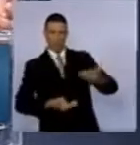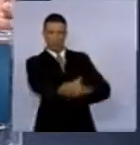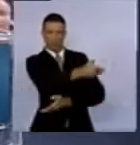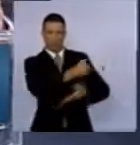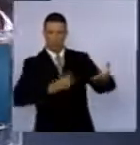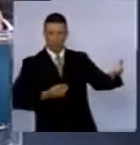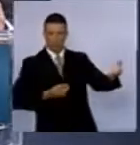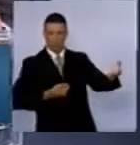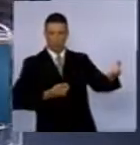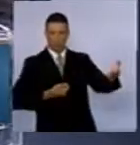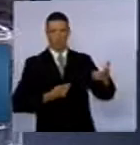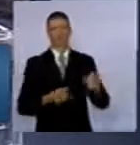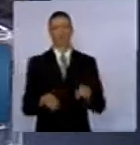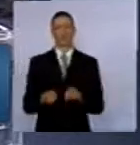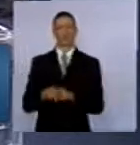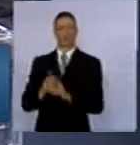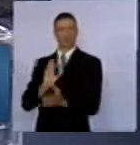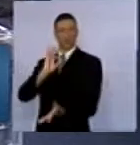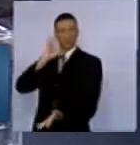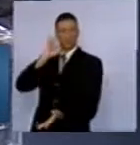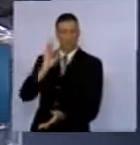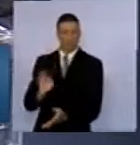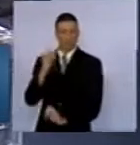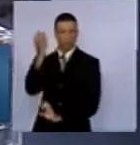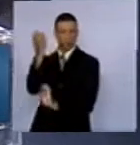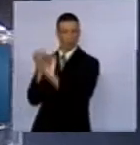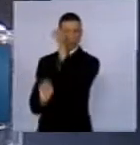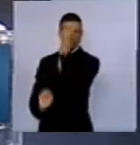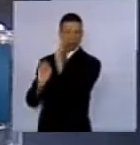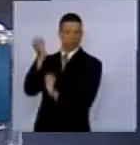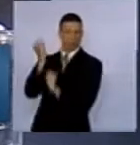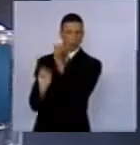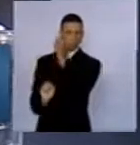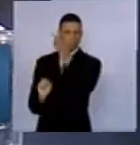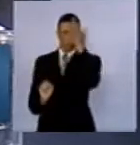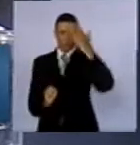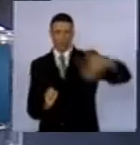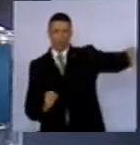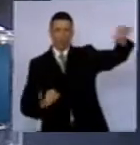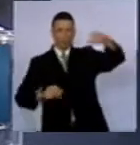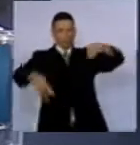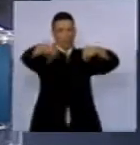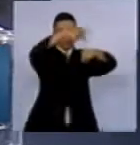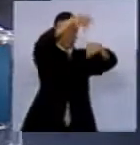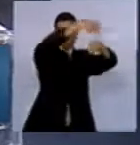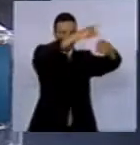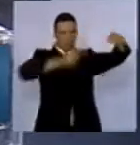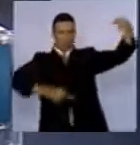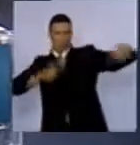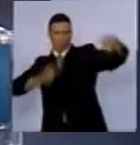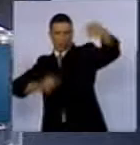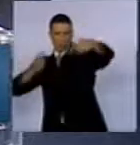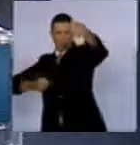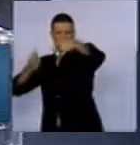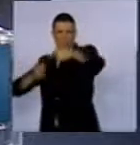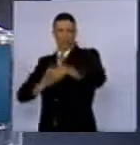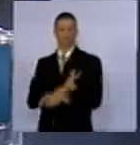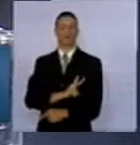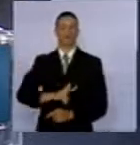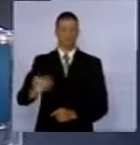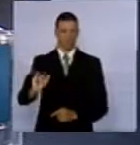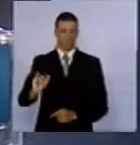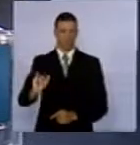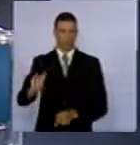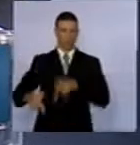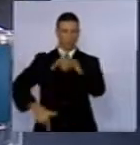fato, nós vamos conseguir consolidar uma indústria para competir com os outros países do mundo. Como benefício, também já se falou isso, na geração